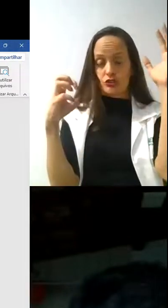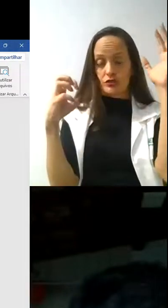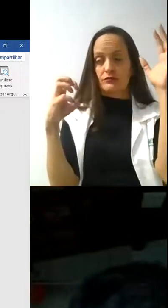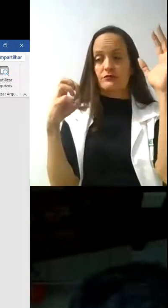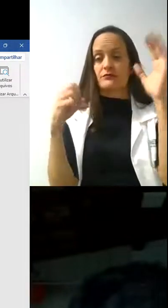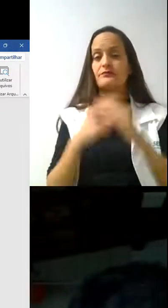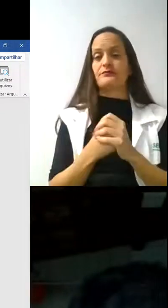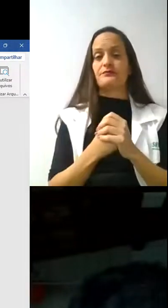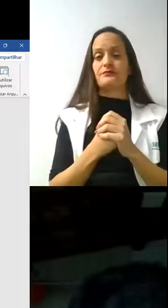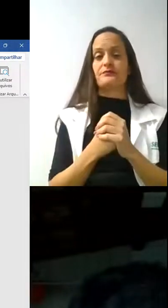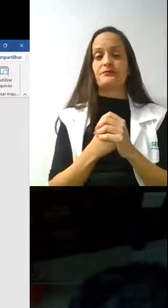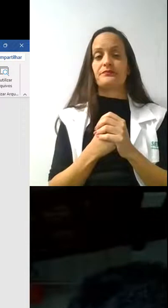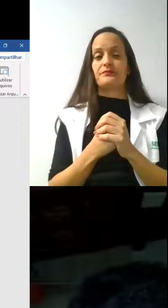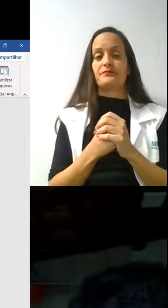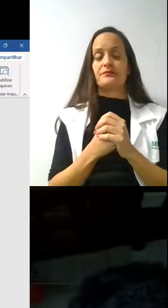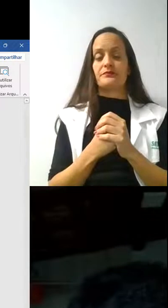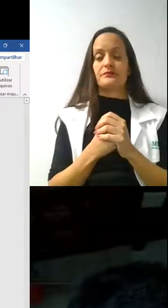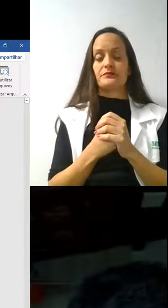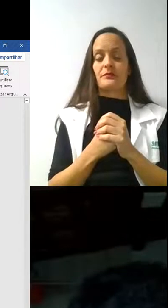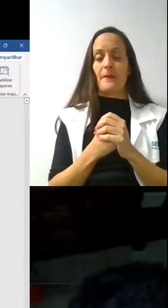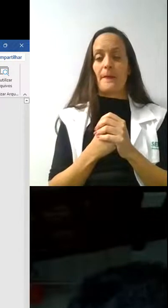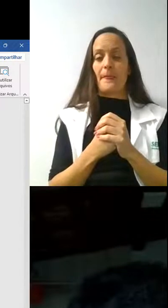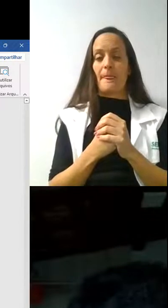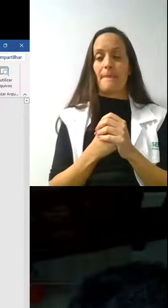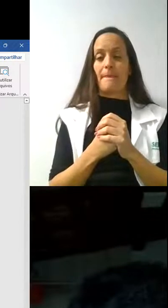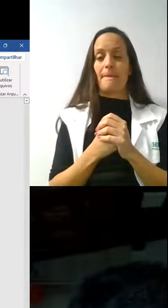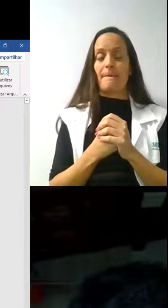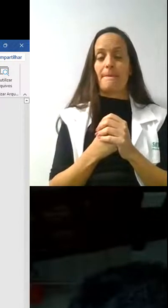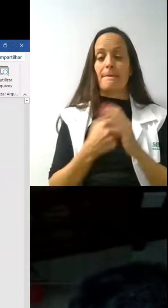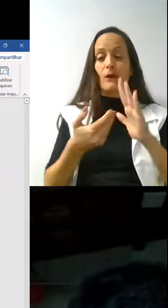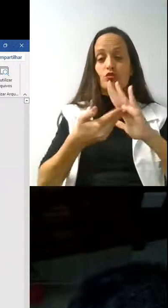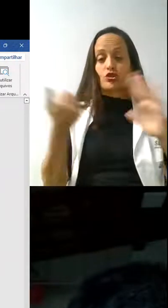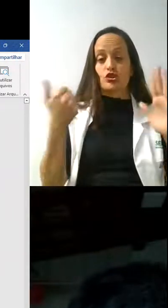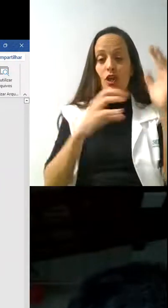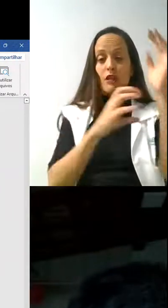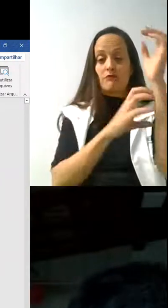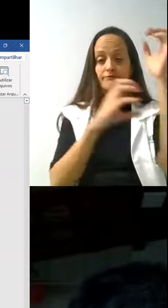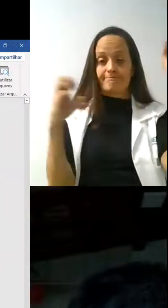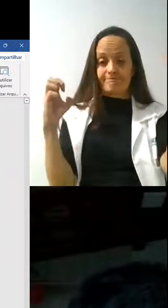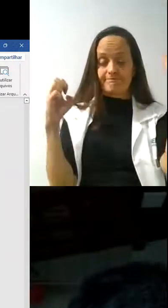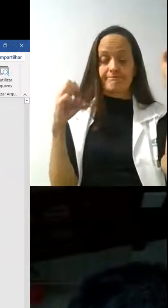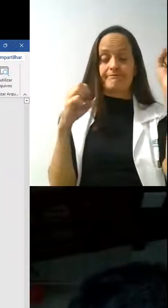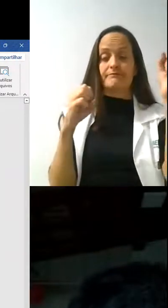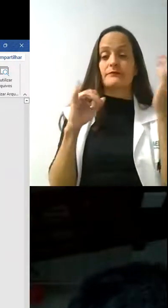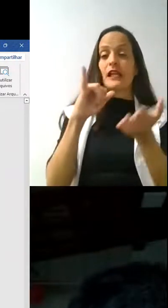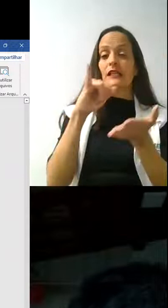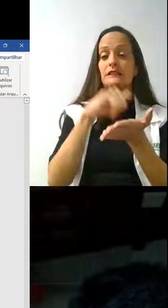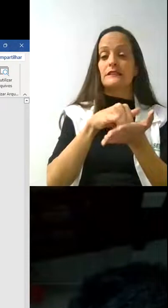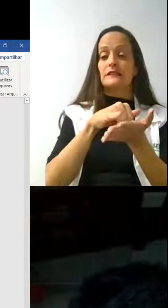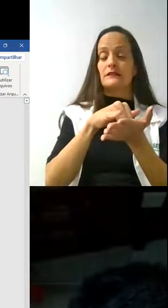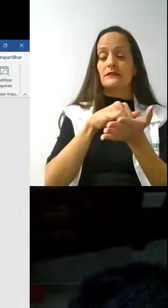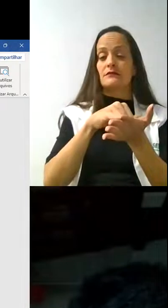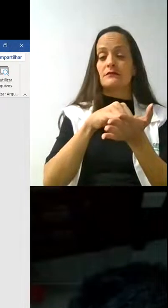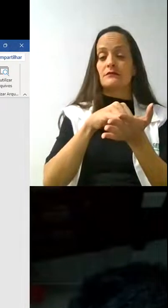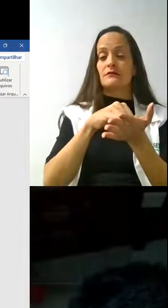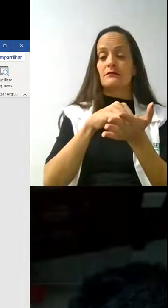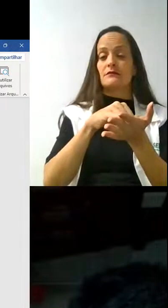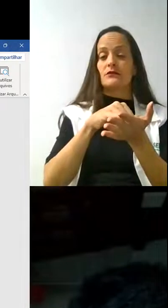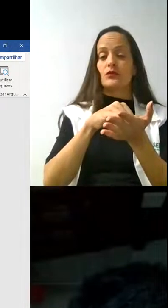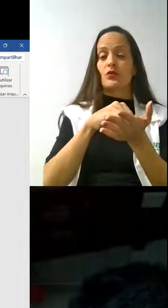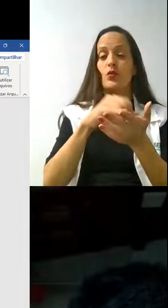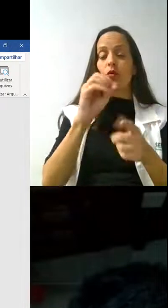aí fica mais fácil de vocês entenderem. Então, retirar o transformador cadastrado. Qual que é o transformador cadastrado? Vou colocar aqui